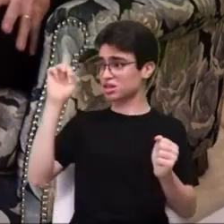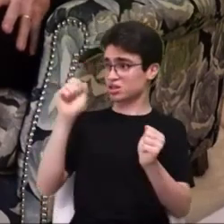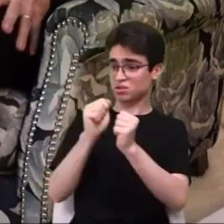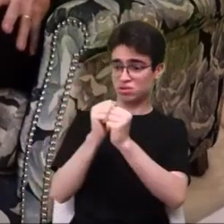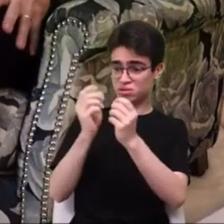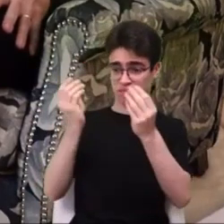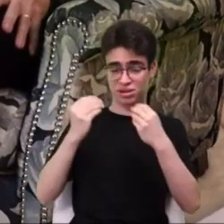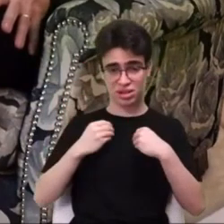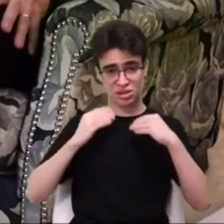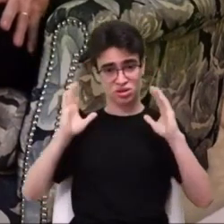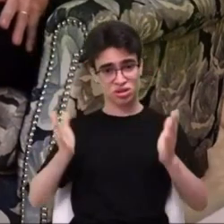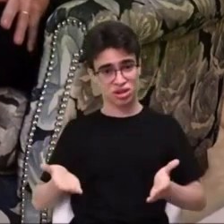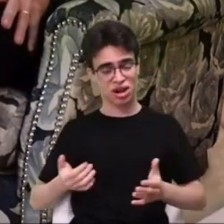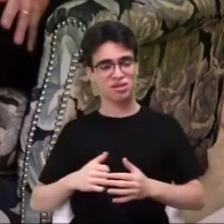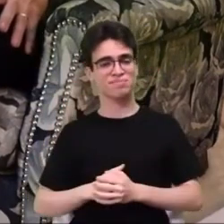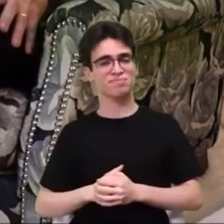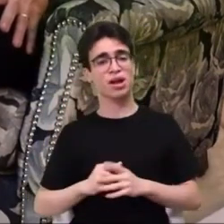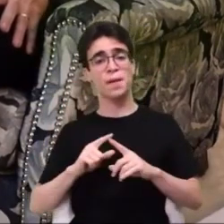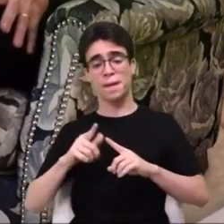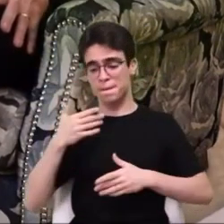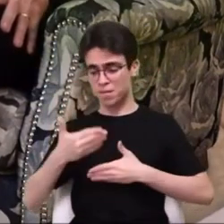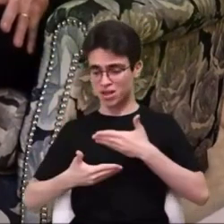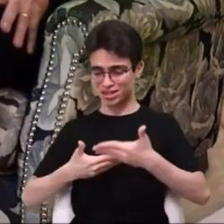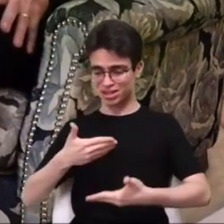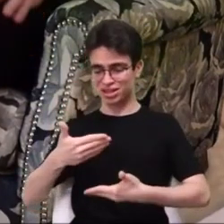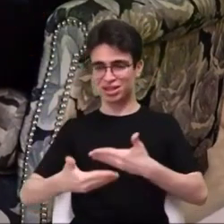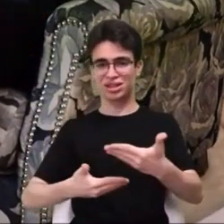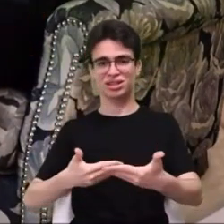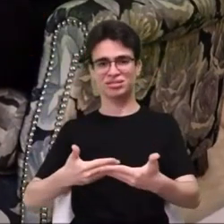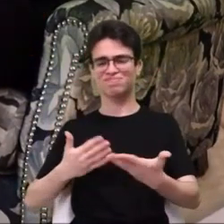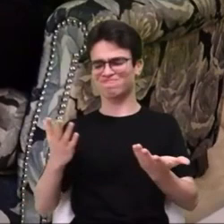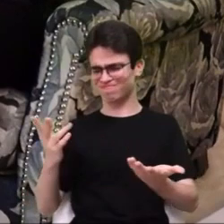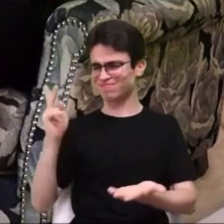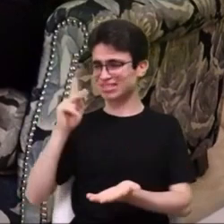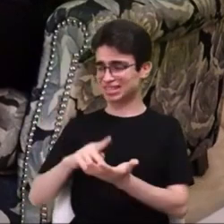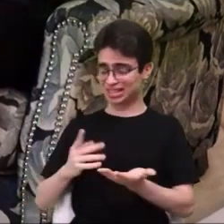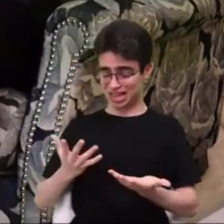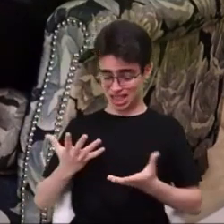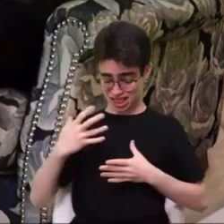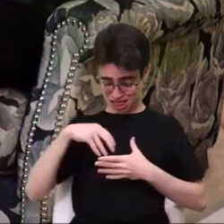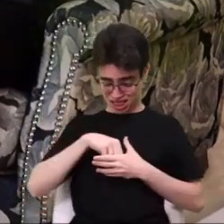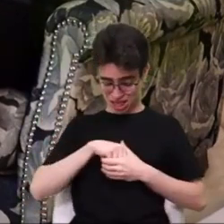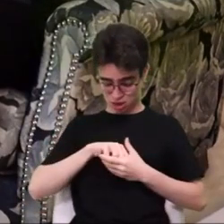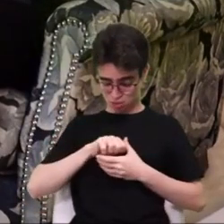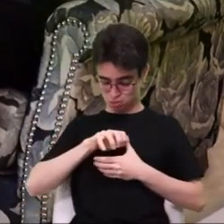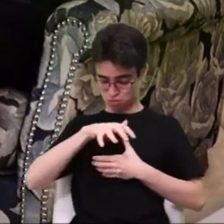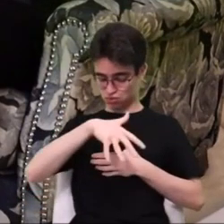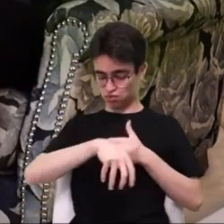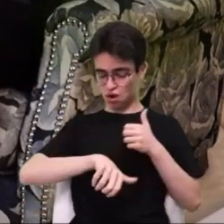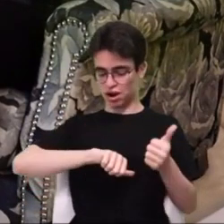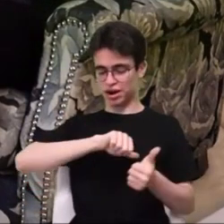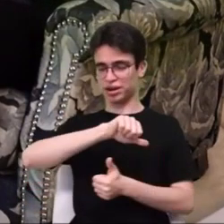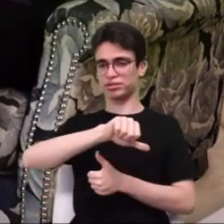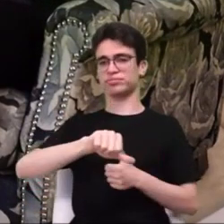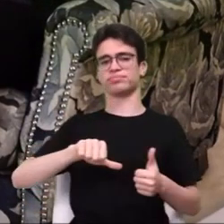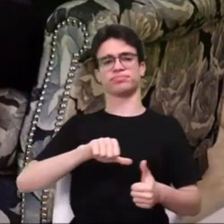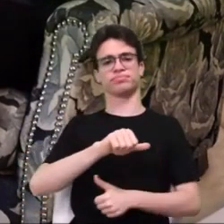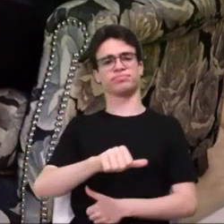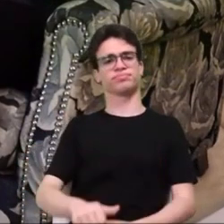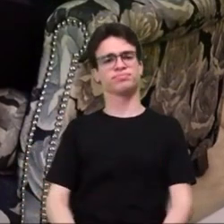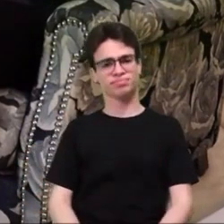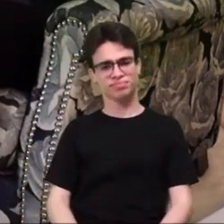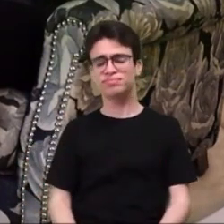me proporcionando. E esse processo foi, pastor Pascoal, de dentro para fora. Então,